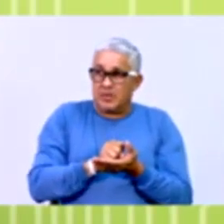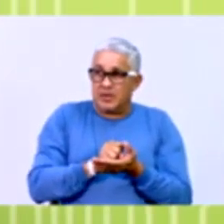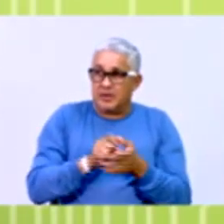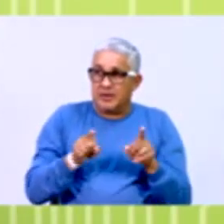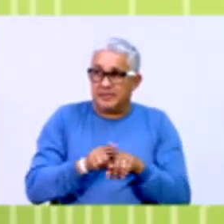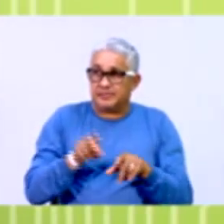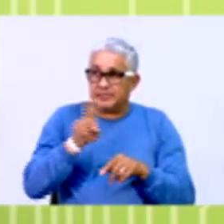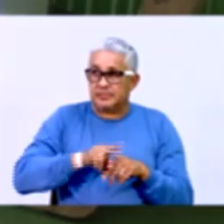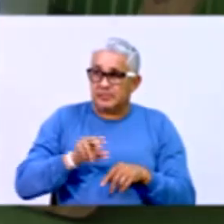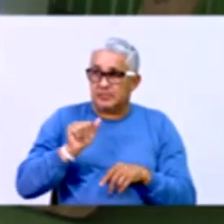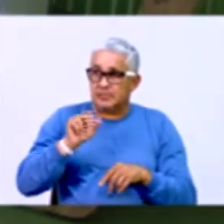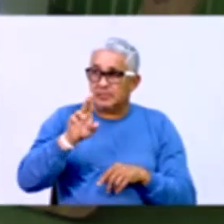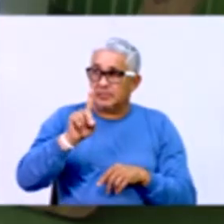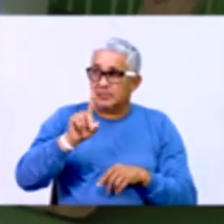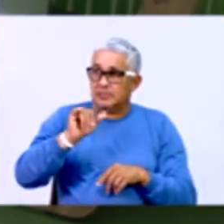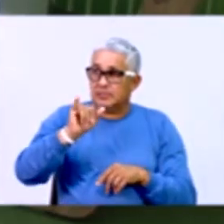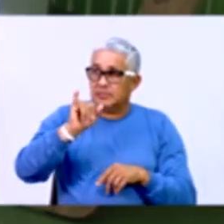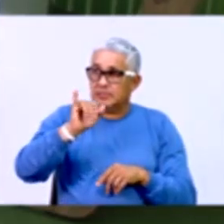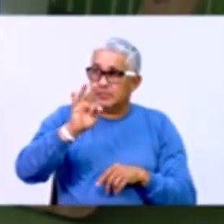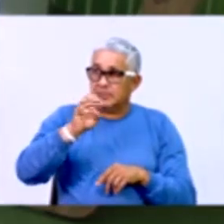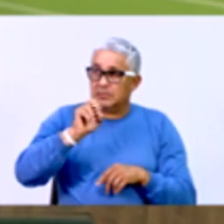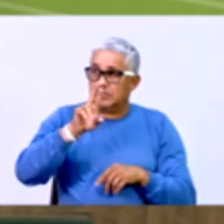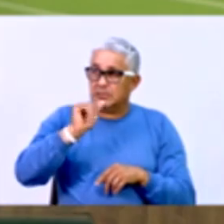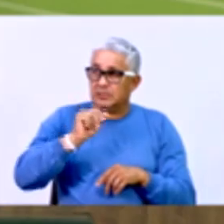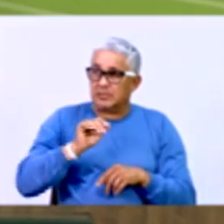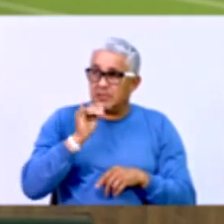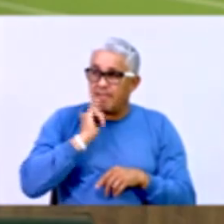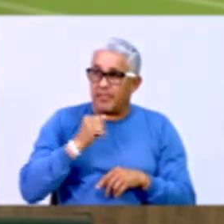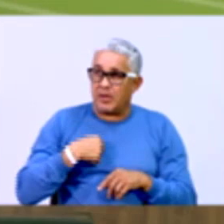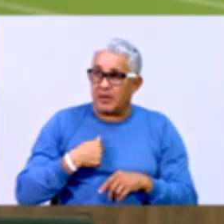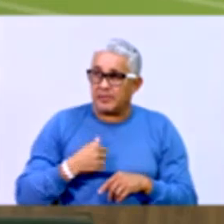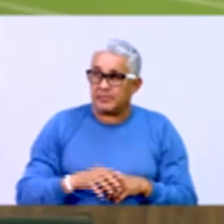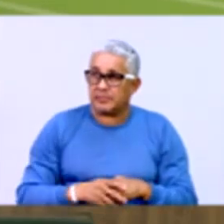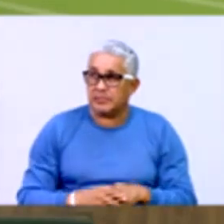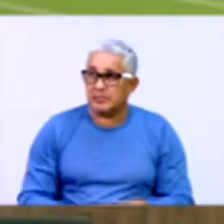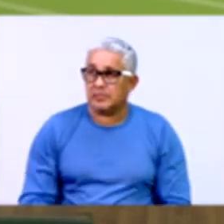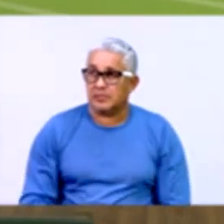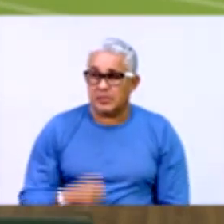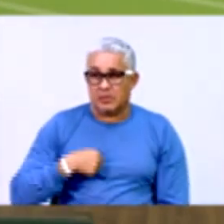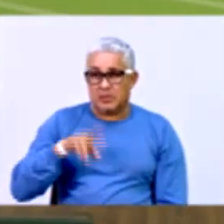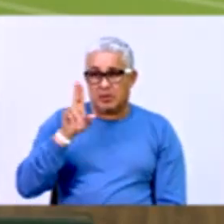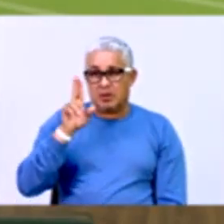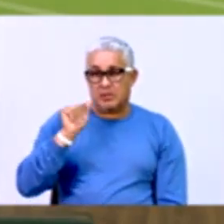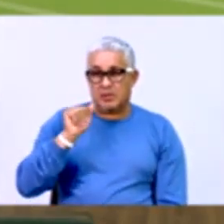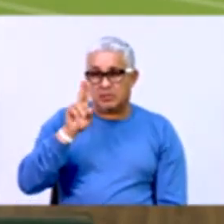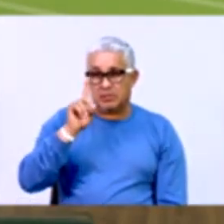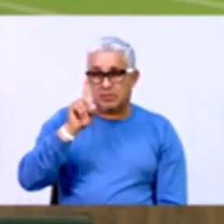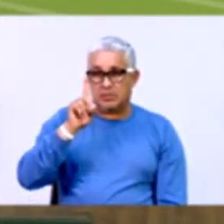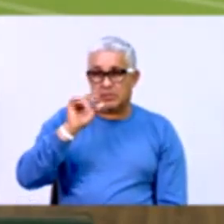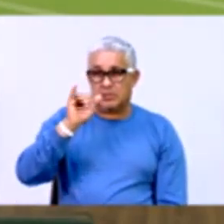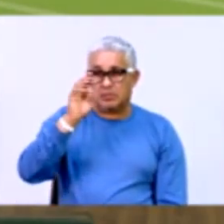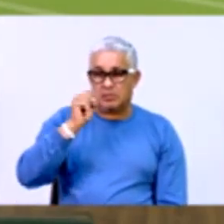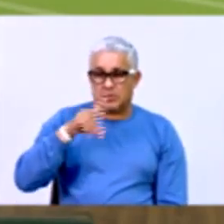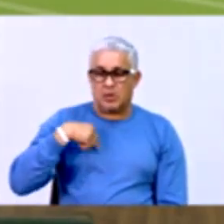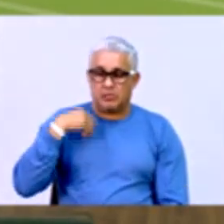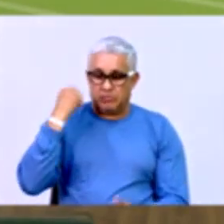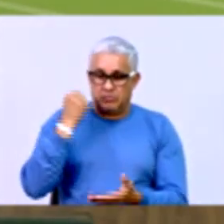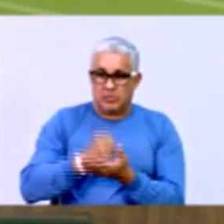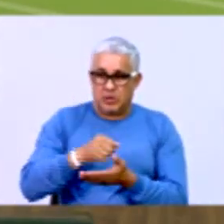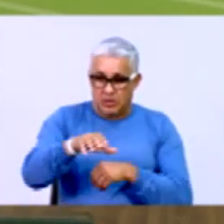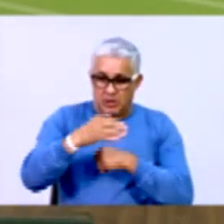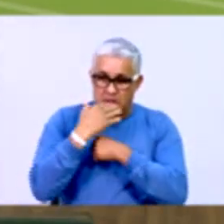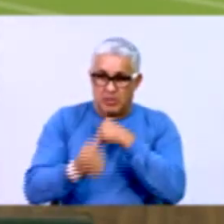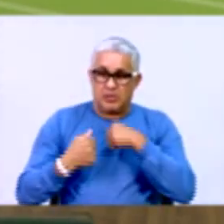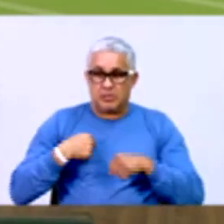usados na auditoria. Eu acho que a gente poderia resumir assim, né, gente? Vamos lá. Eu sou um auditor que foi contratado para analisar o